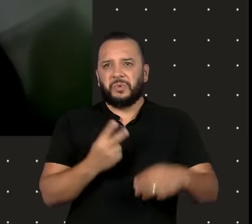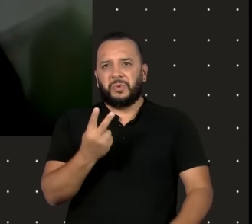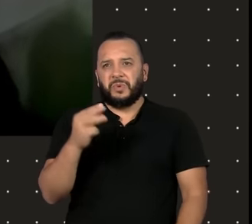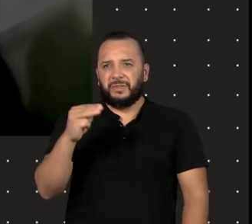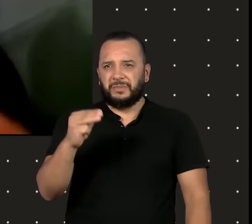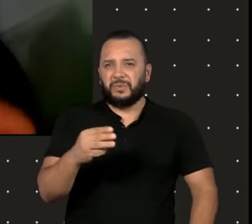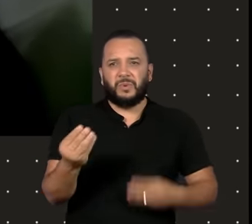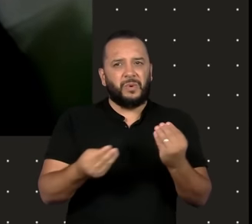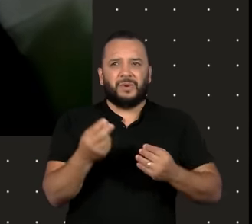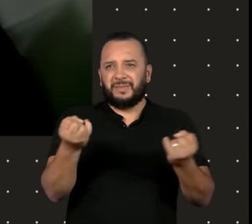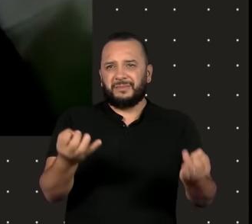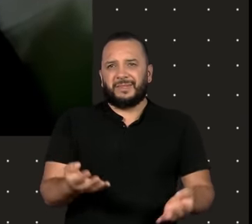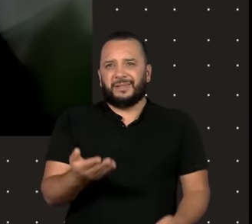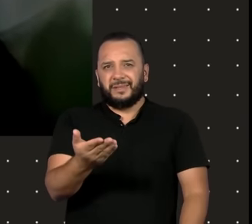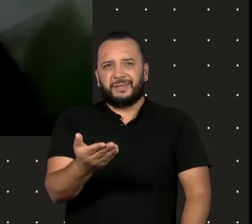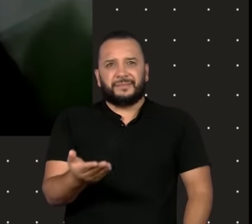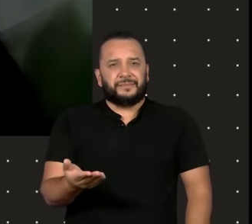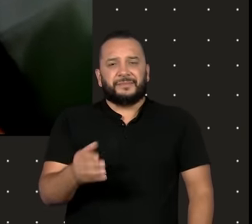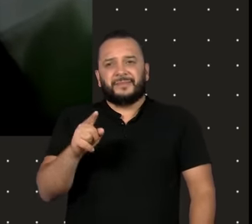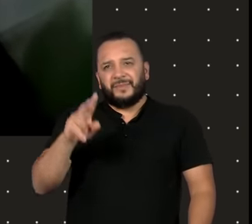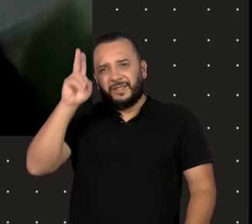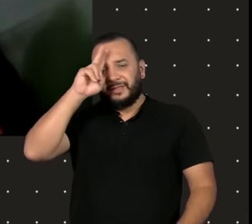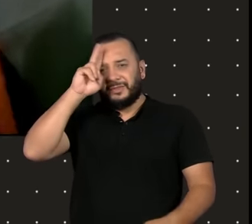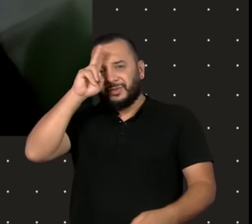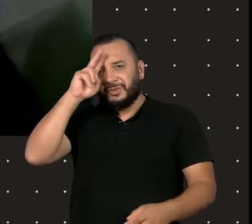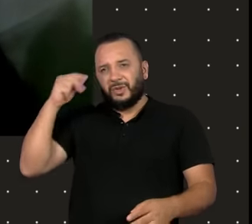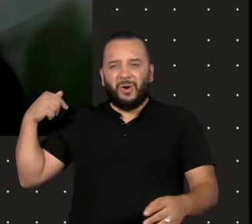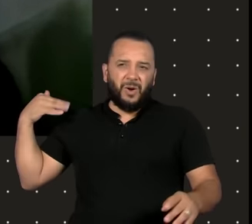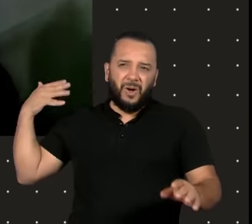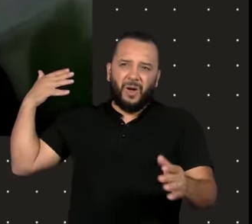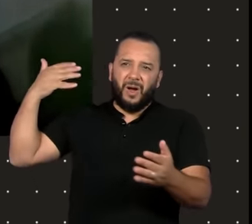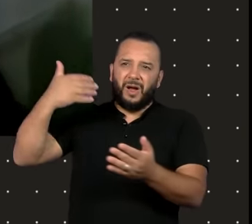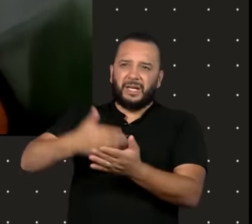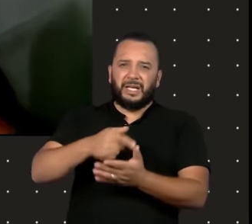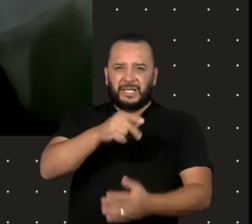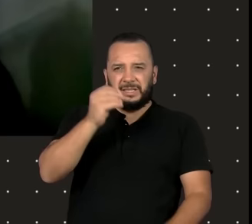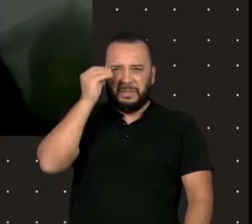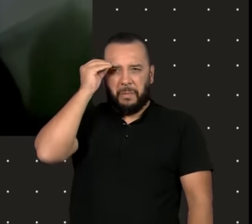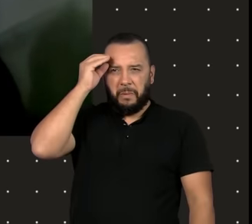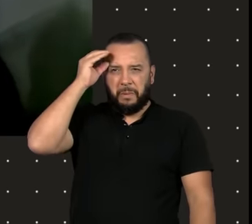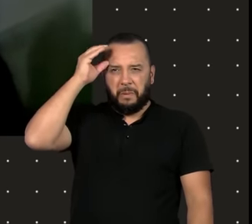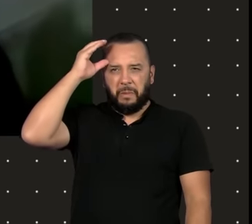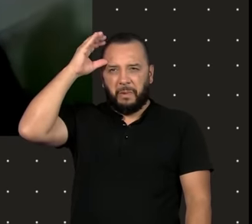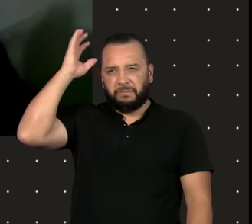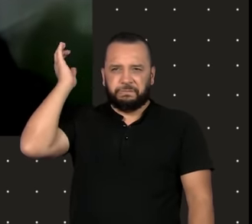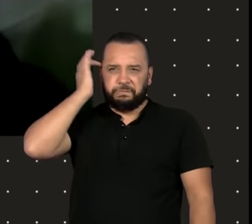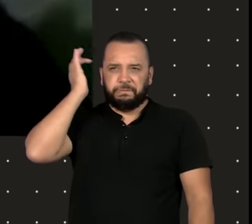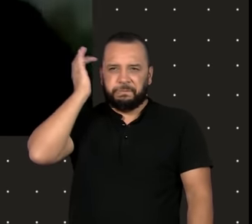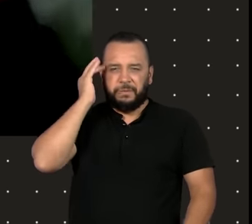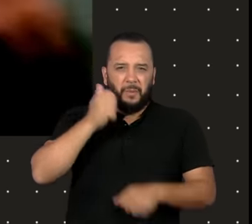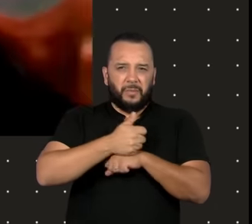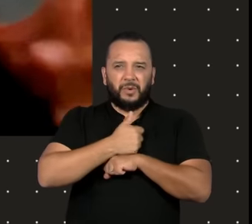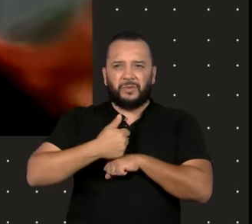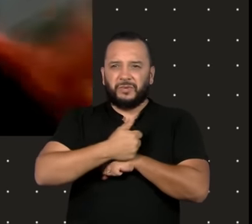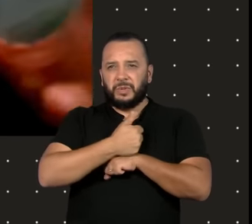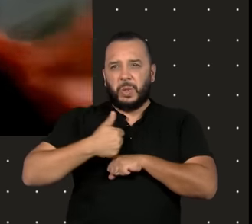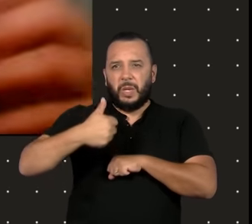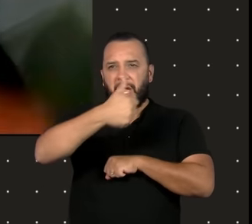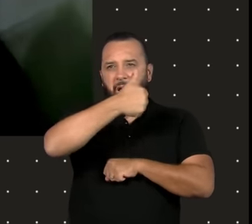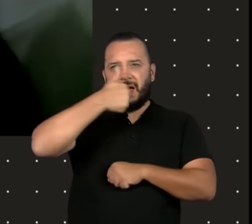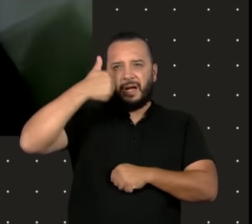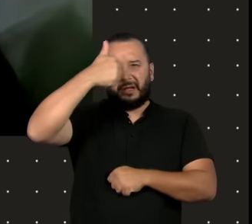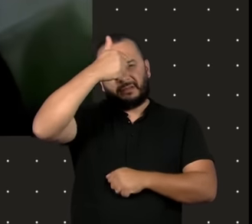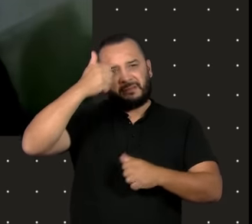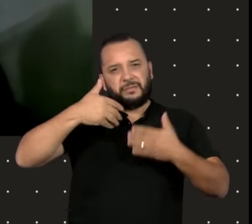falar de uma pessoa que tem uma bagagem intelectual, uma bagagem profissional das mais profícuas